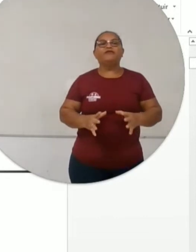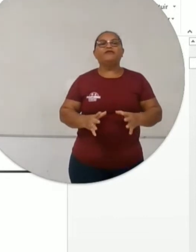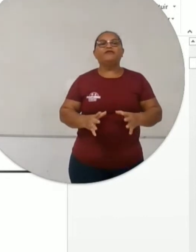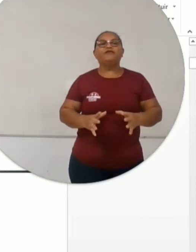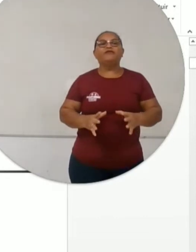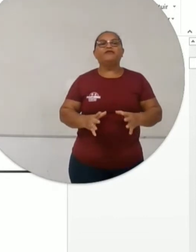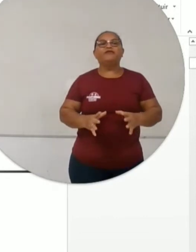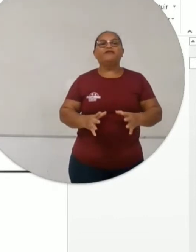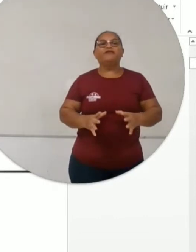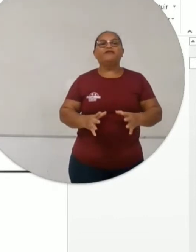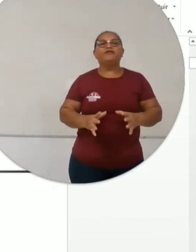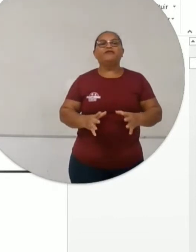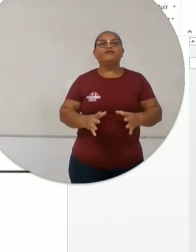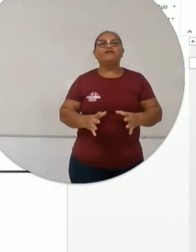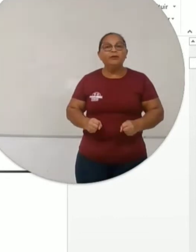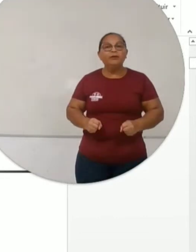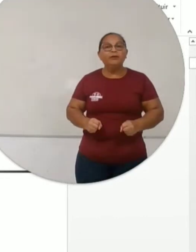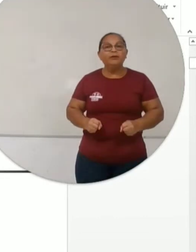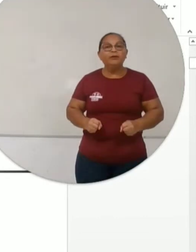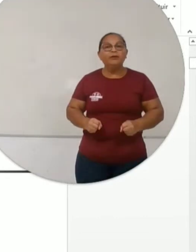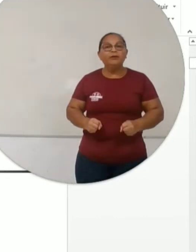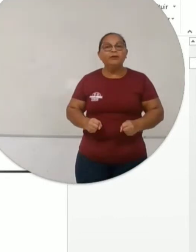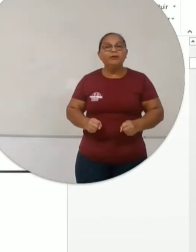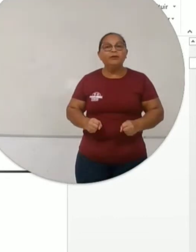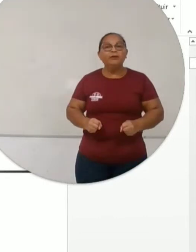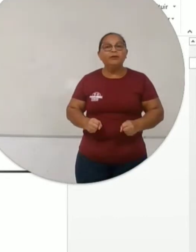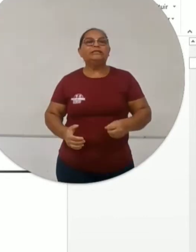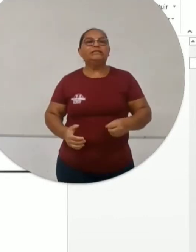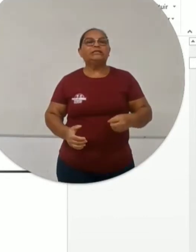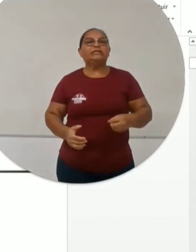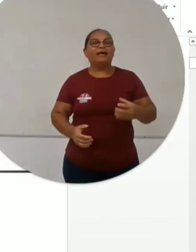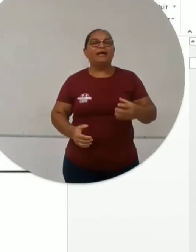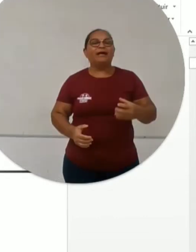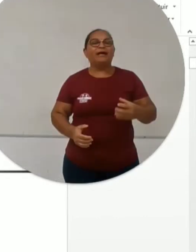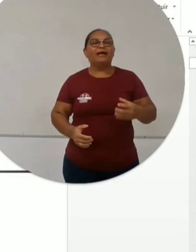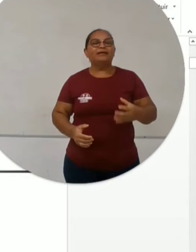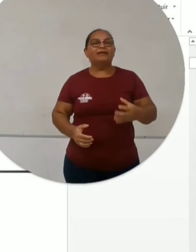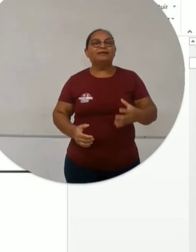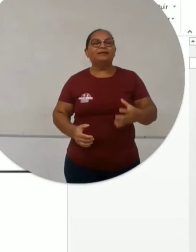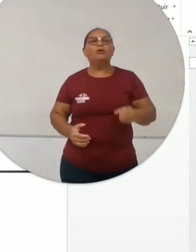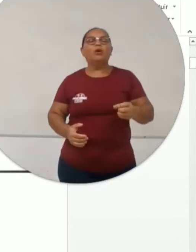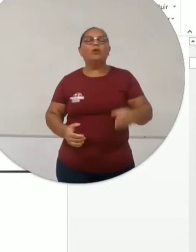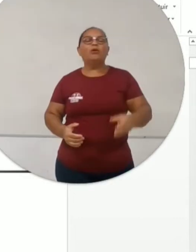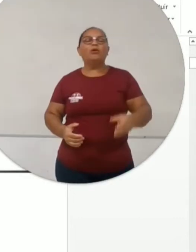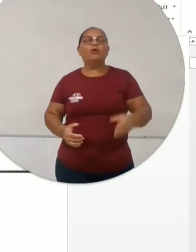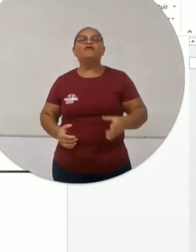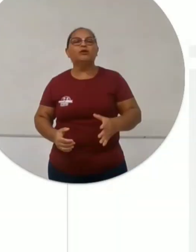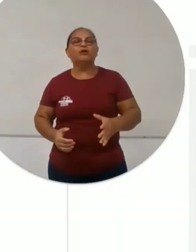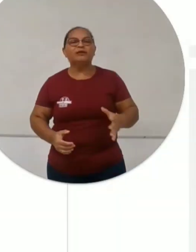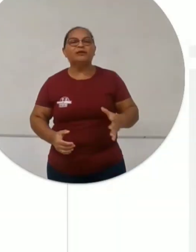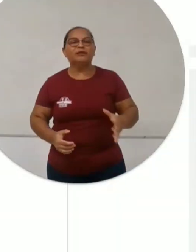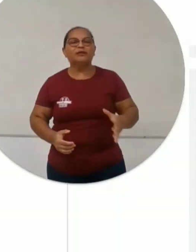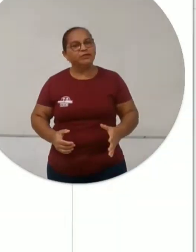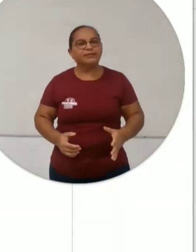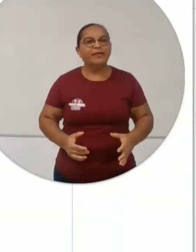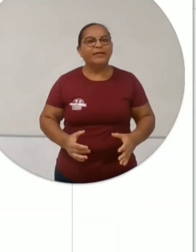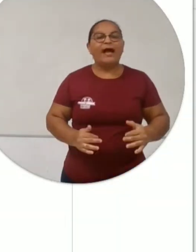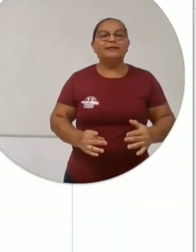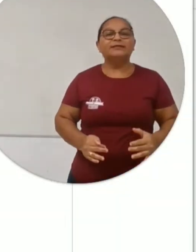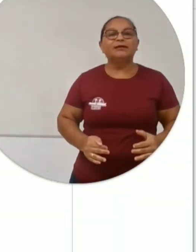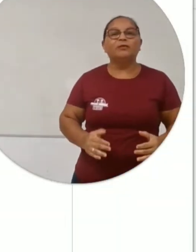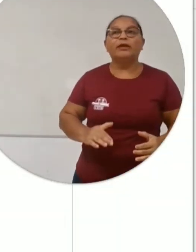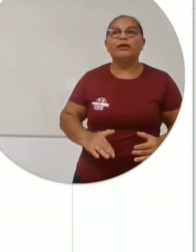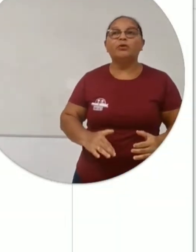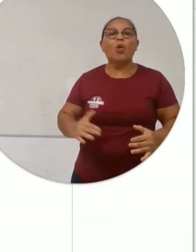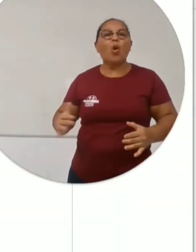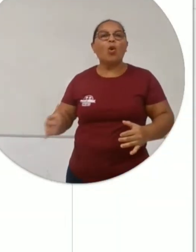verbo. Verbo é uma palavra que indica ação, estado ou fenômeno da natureza. Ação,